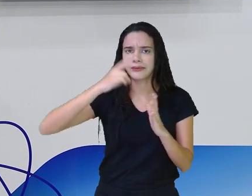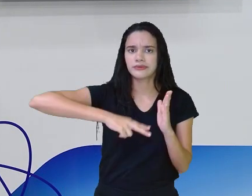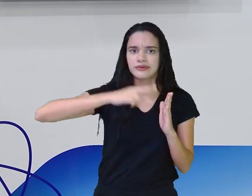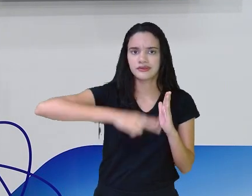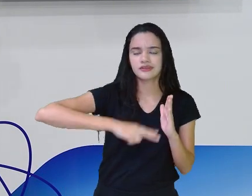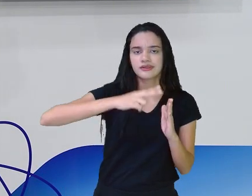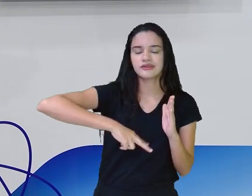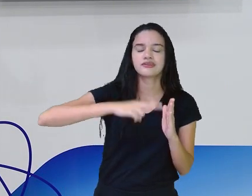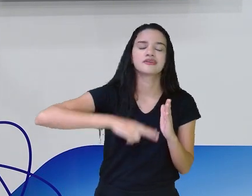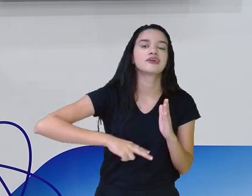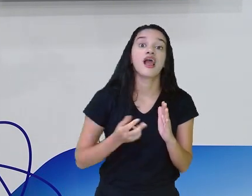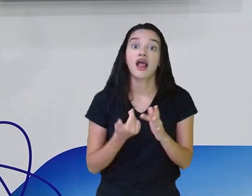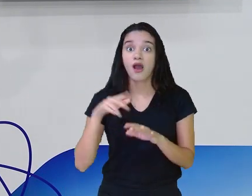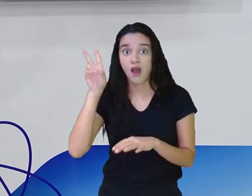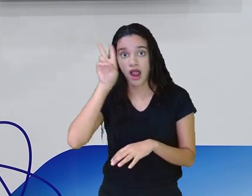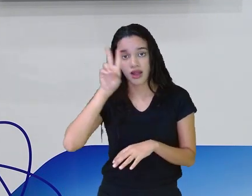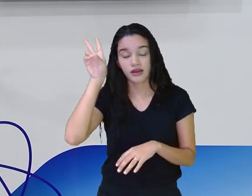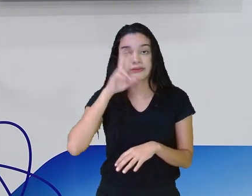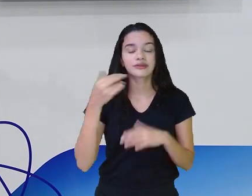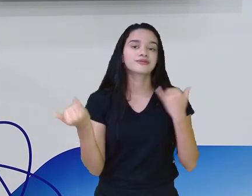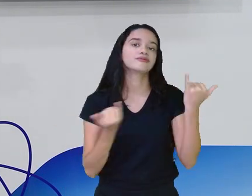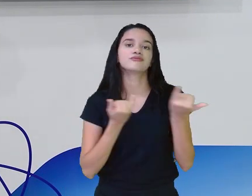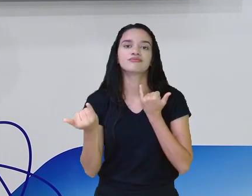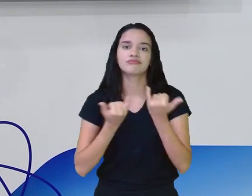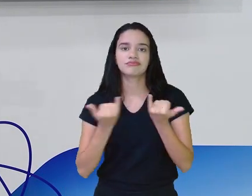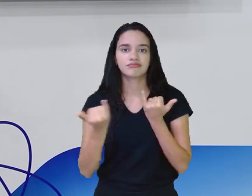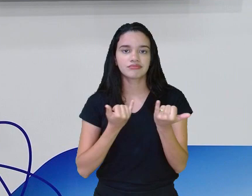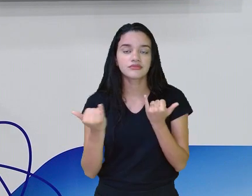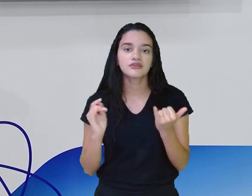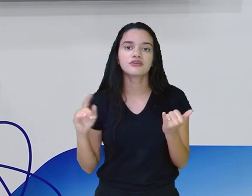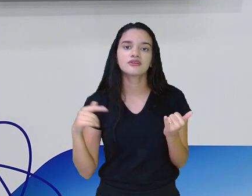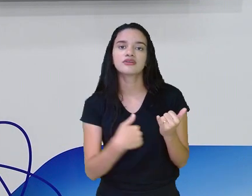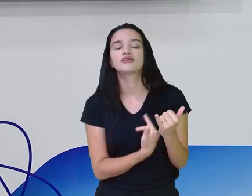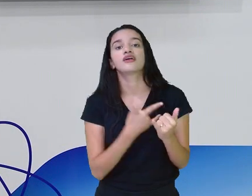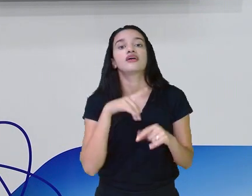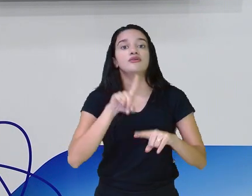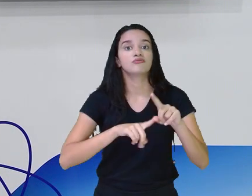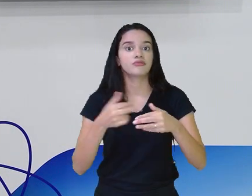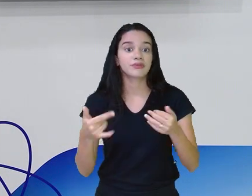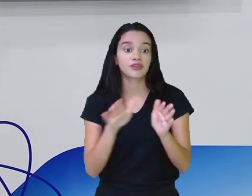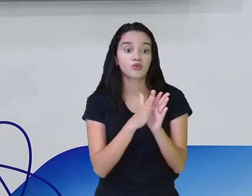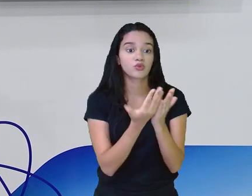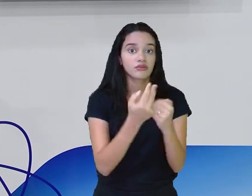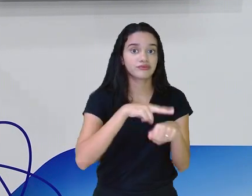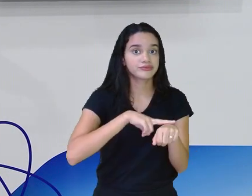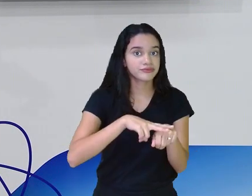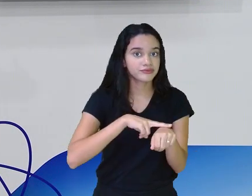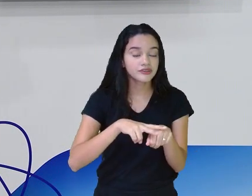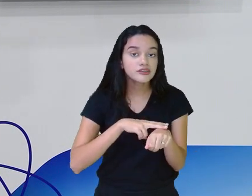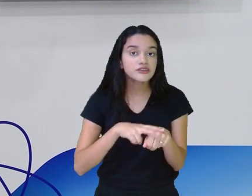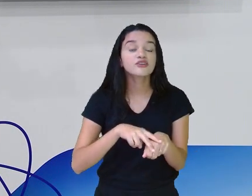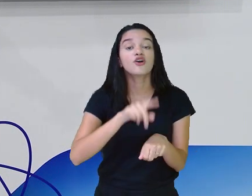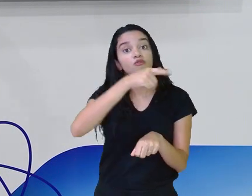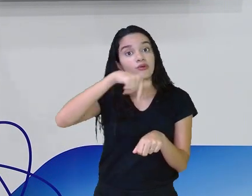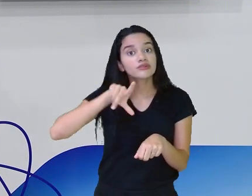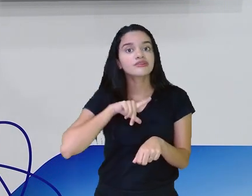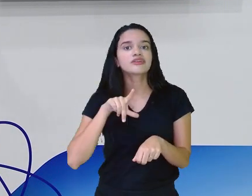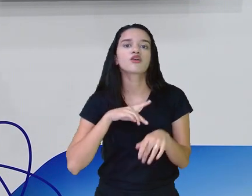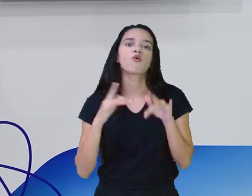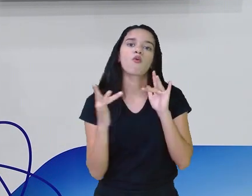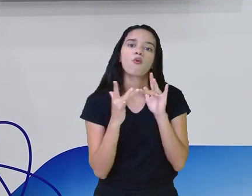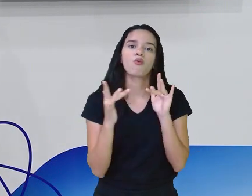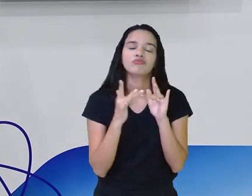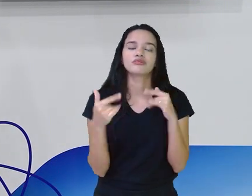né, desse autor, lembrando que essas informações a gente extraiu do material do Aprender Sempre, ou seja, vocês terão contato também